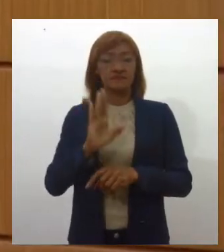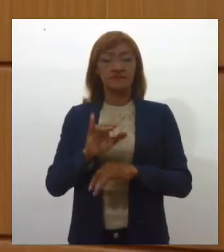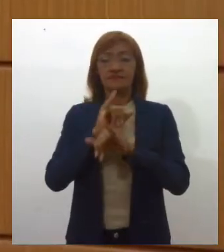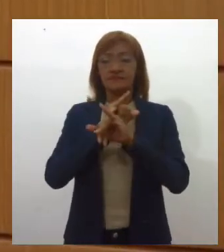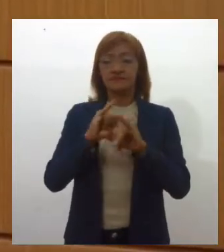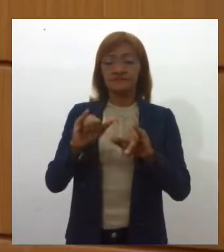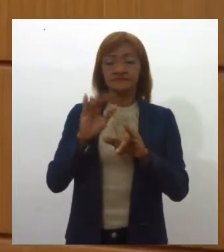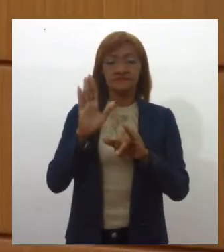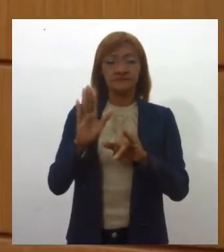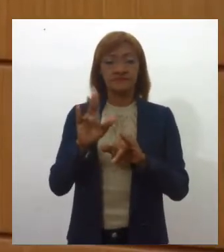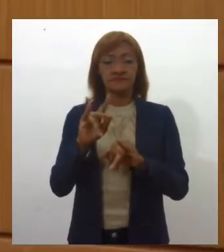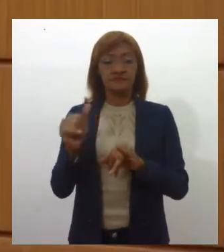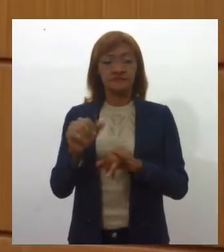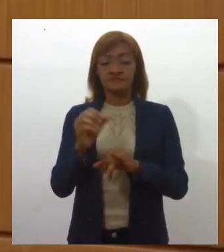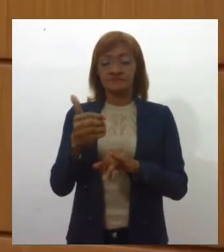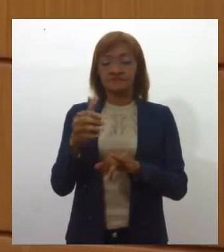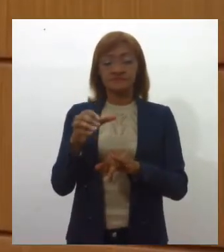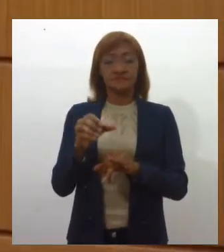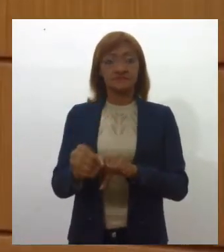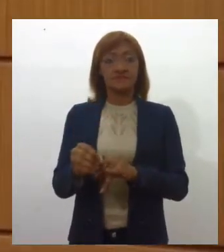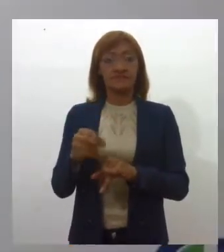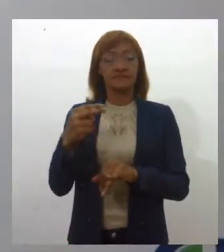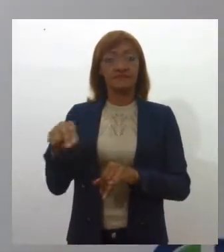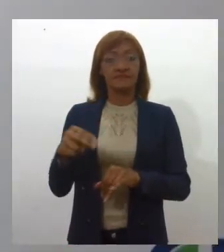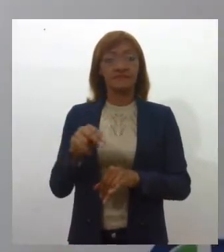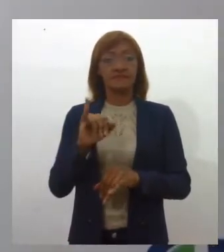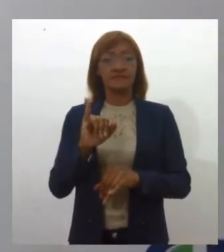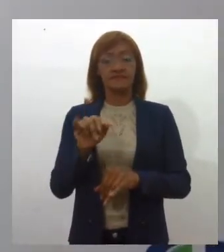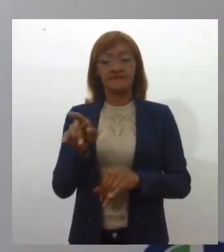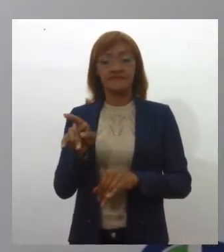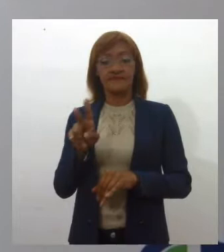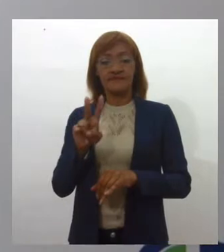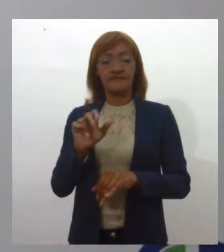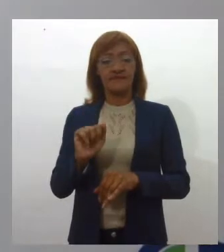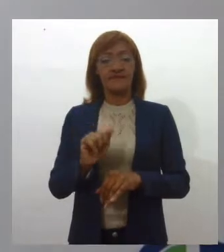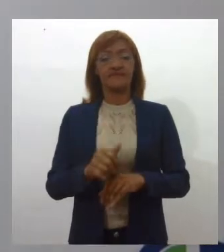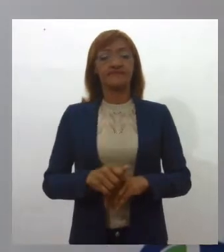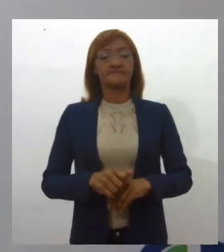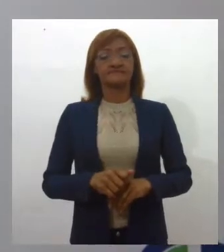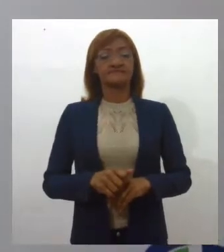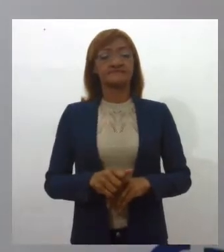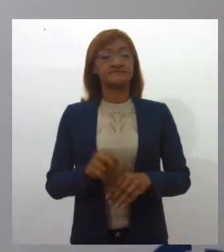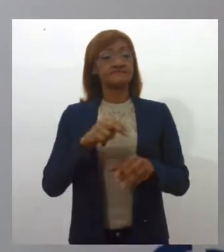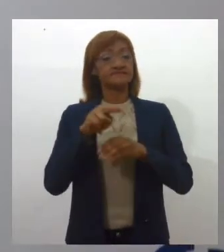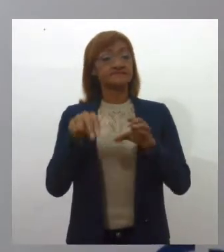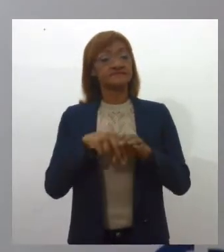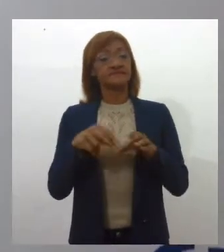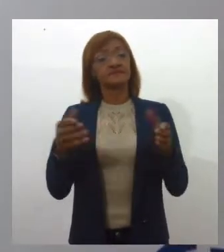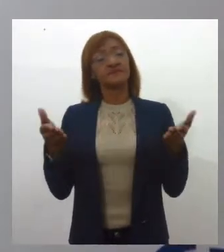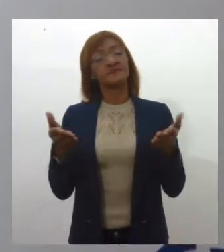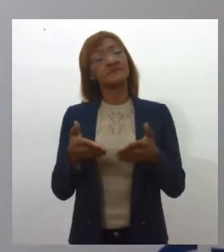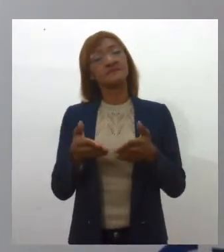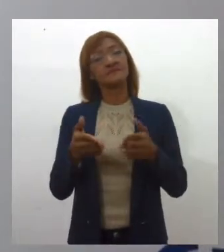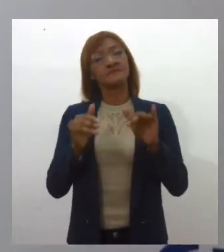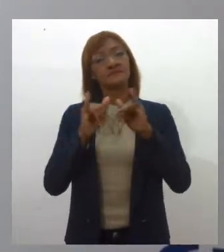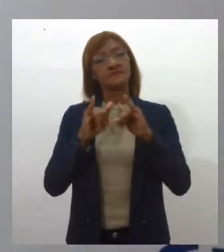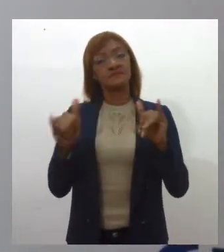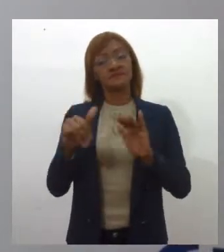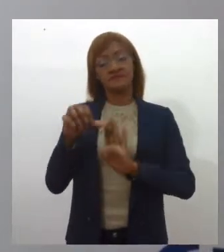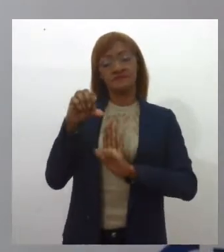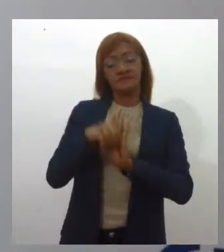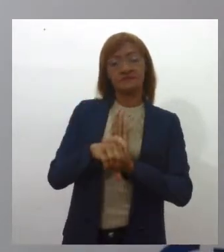feito no último dia 10 de novembro, sobre o IPVA. Nós fizemos questão de trazer para a tribuna a notícia criminal que